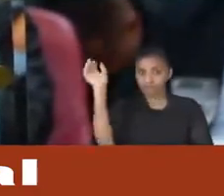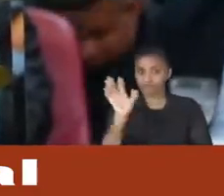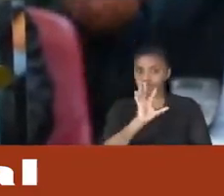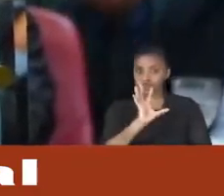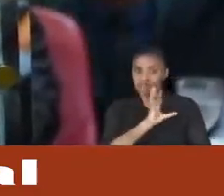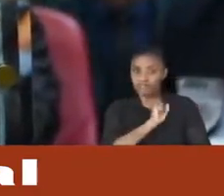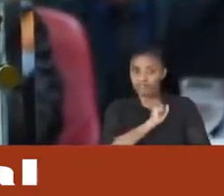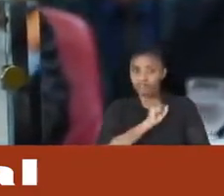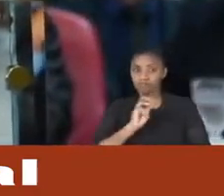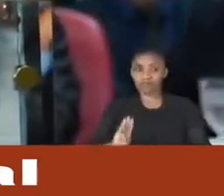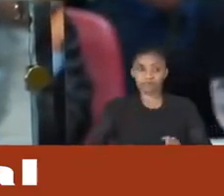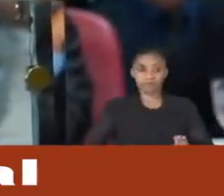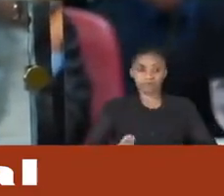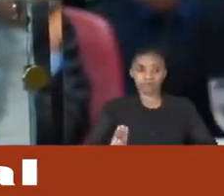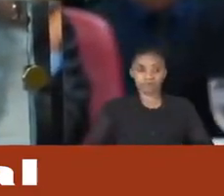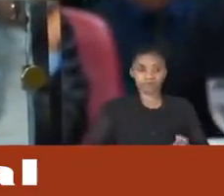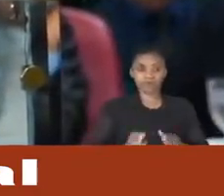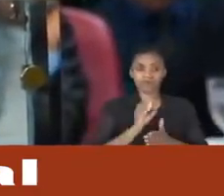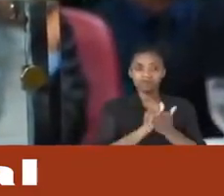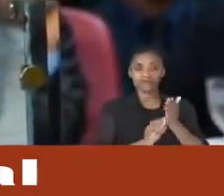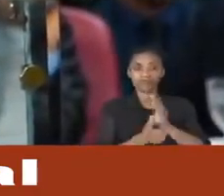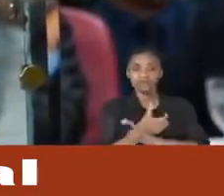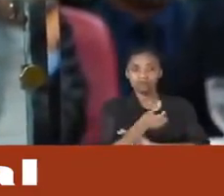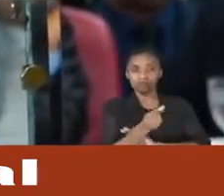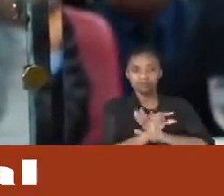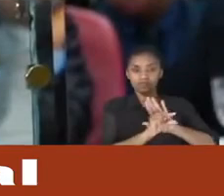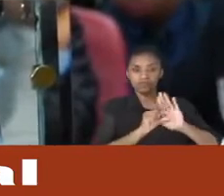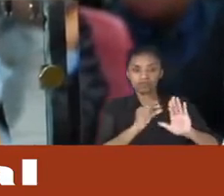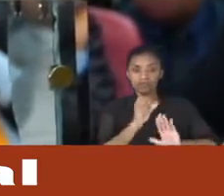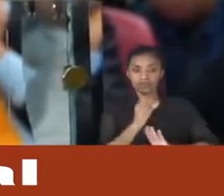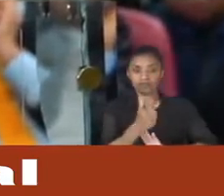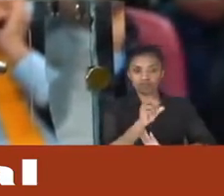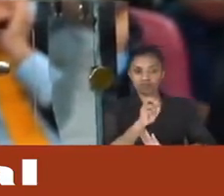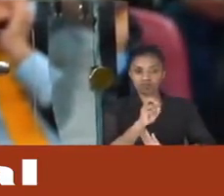Evangelho de Marcos, capítulo 16, versículo 15 em diante.